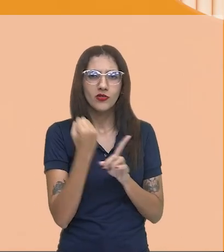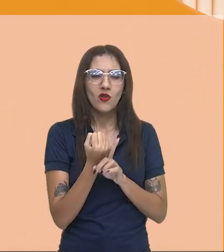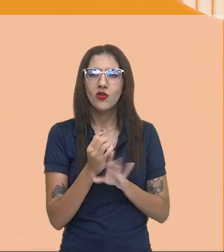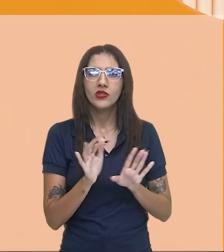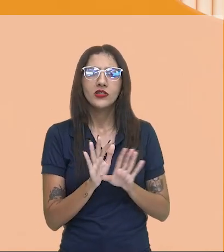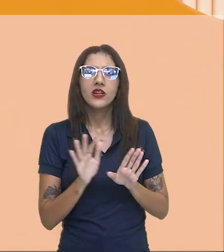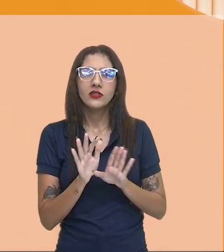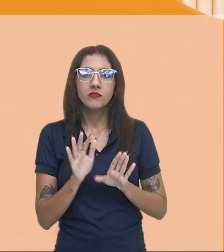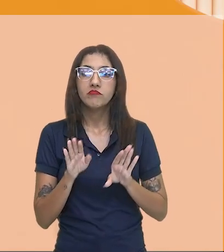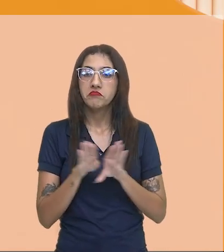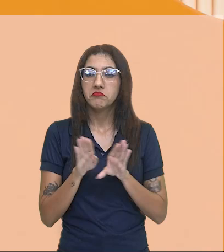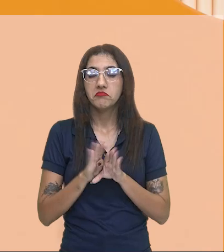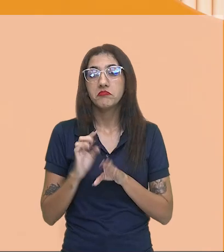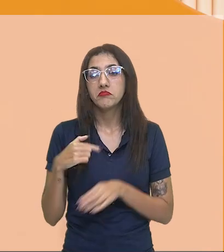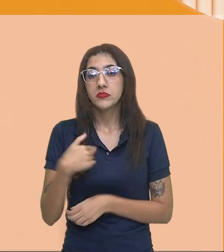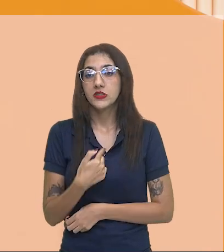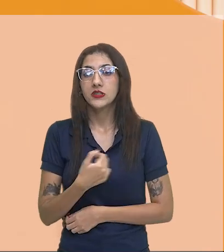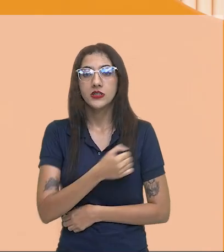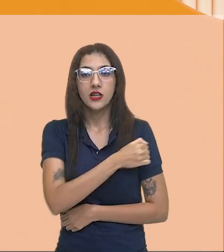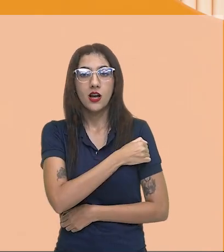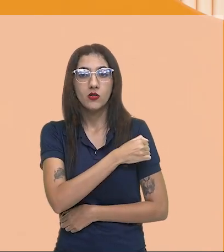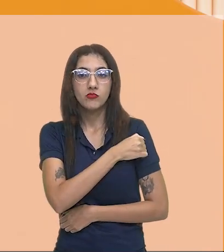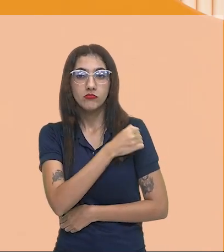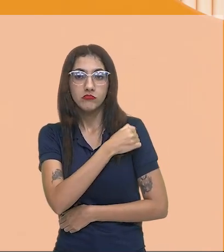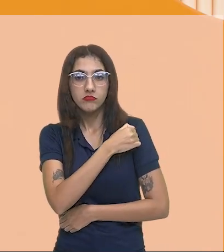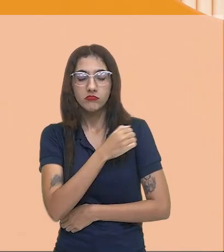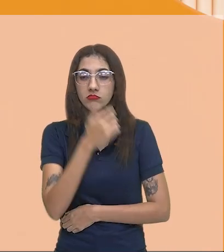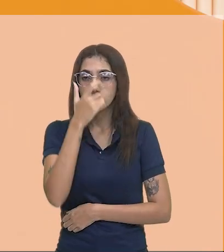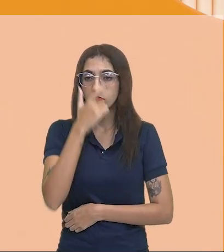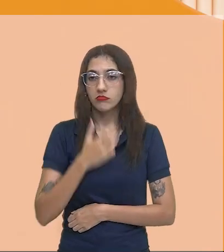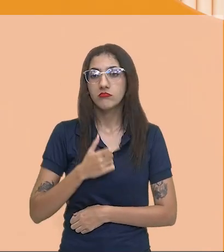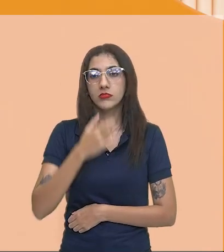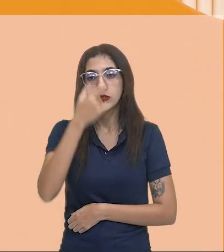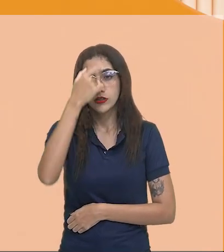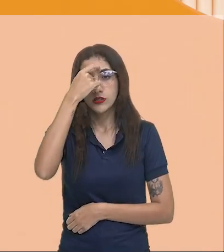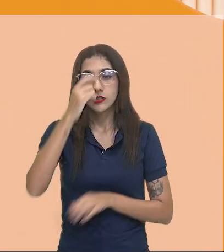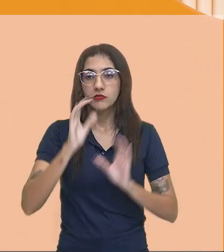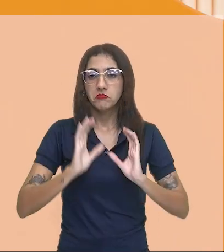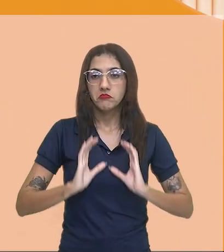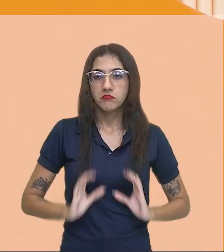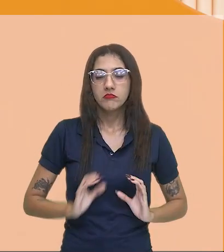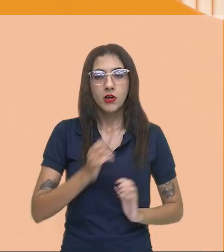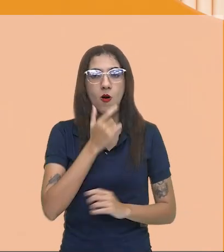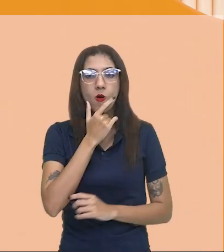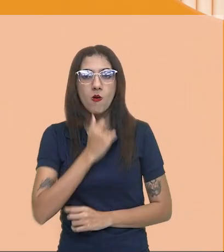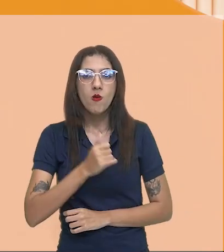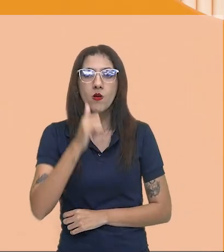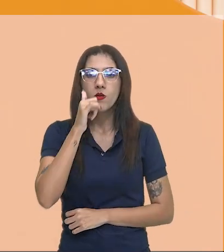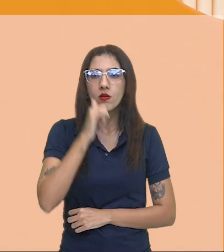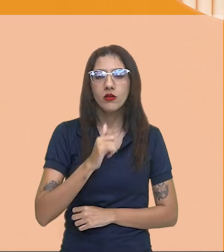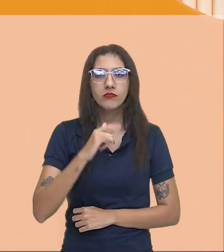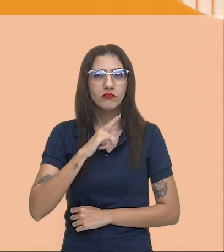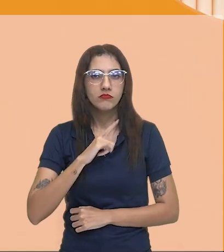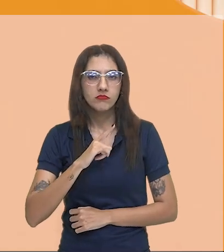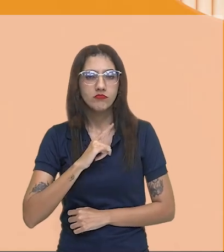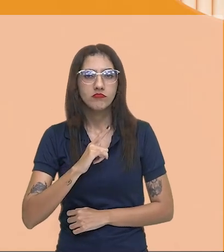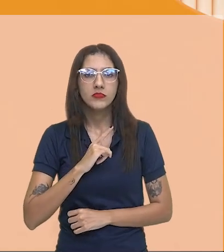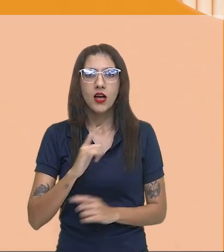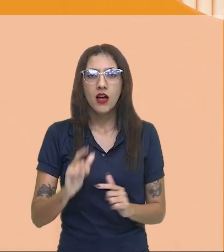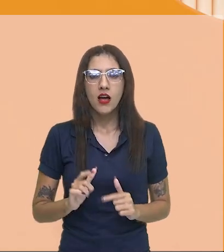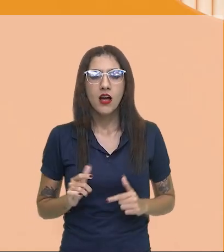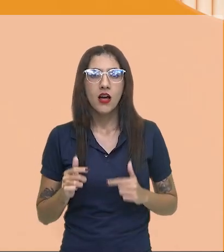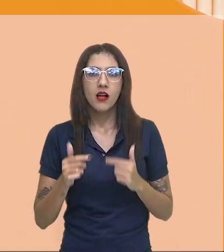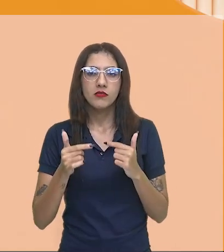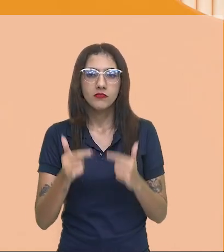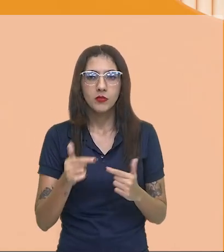também como estudantes, como cidadãos e cidadãs ativos, participantes